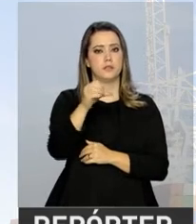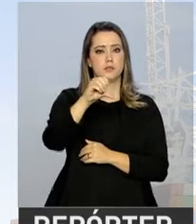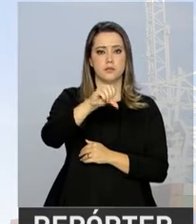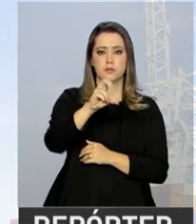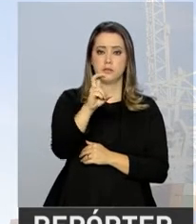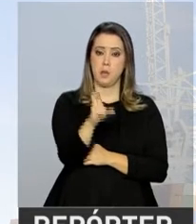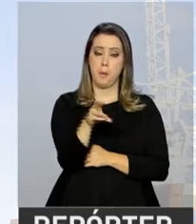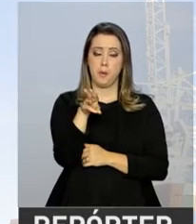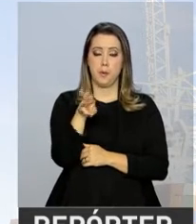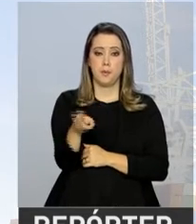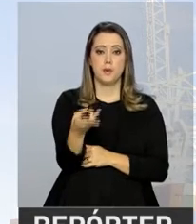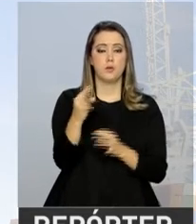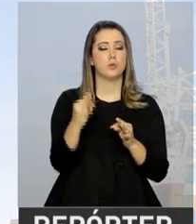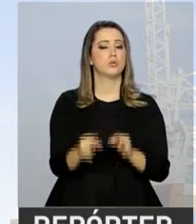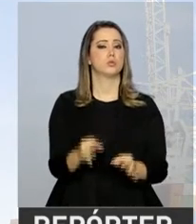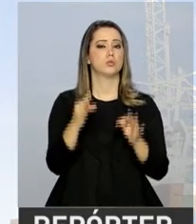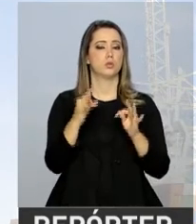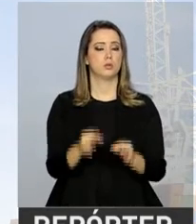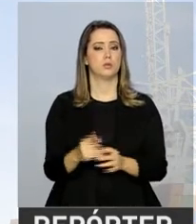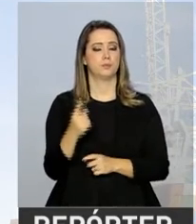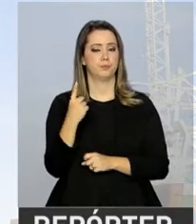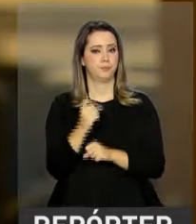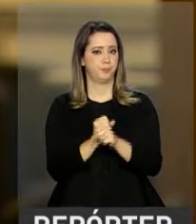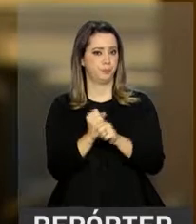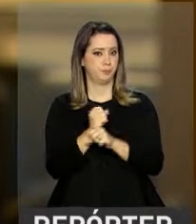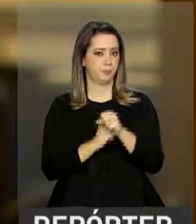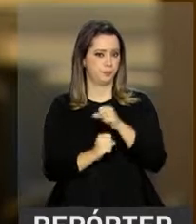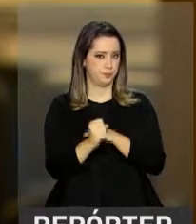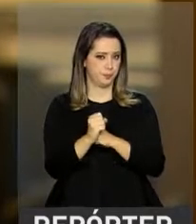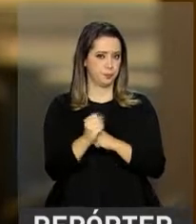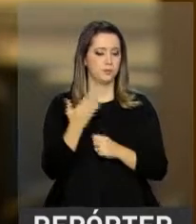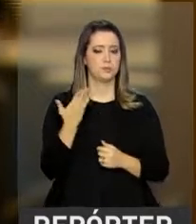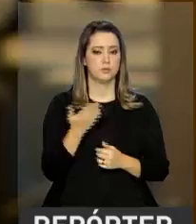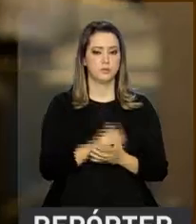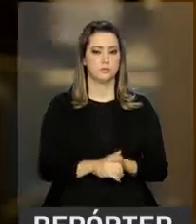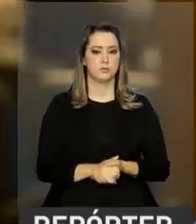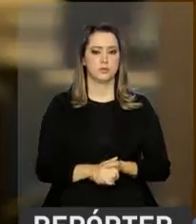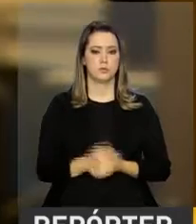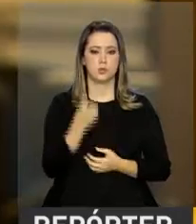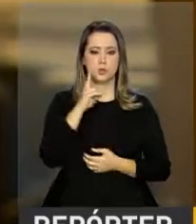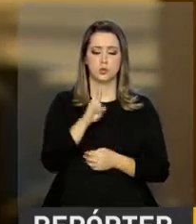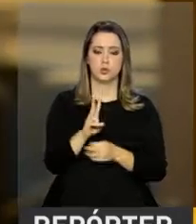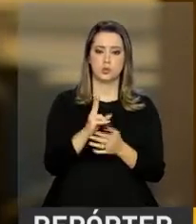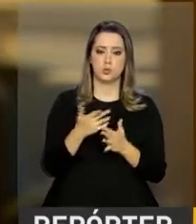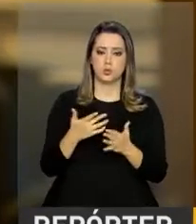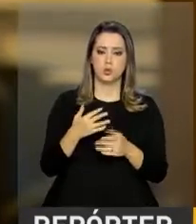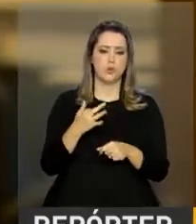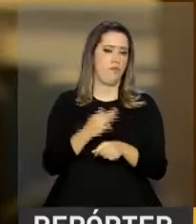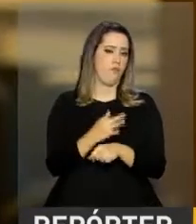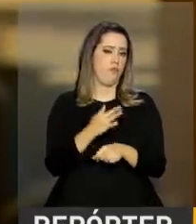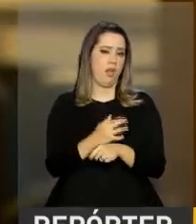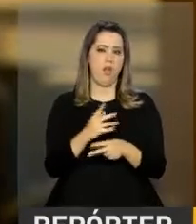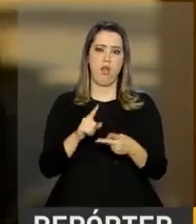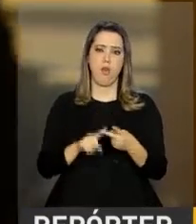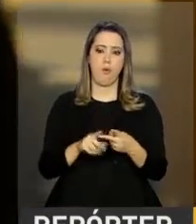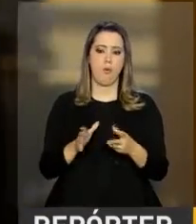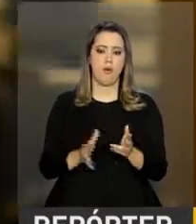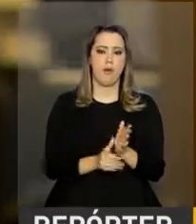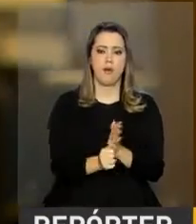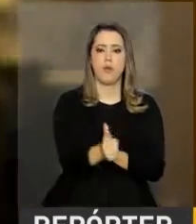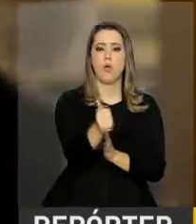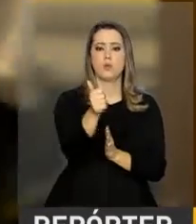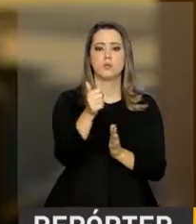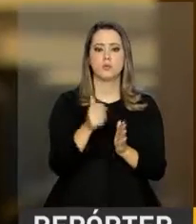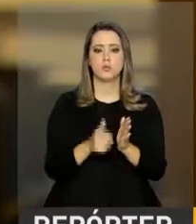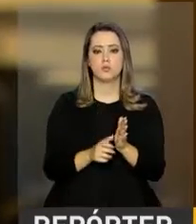95 milhões de toneladas no ano passado a movimentação de granel sólido minério e grãos eles